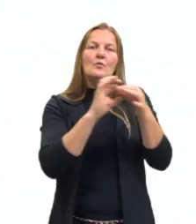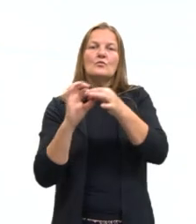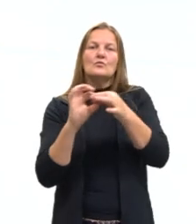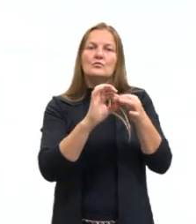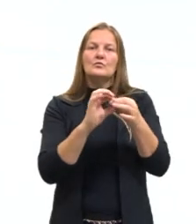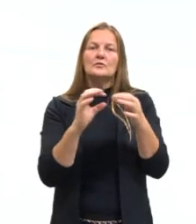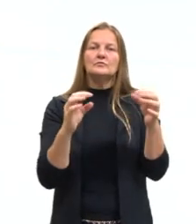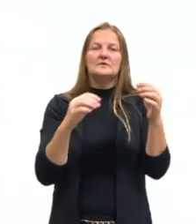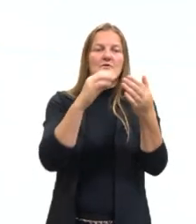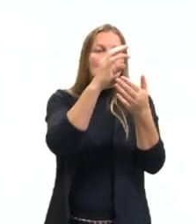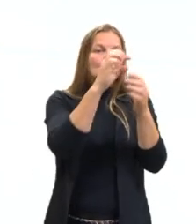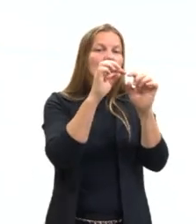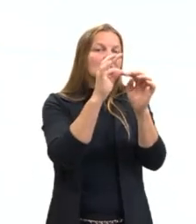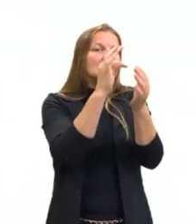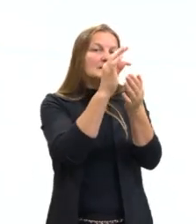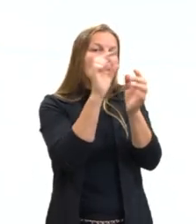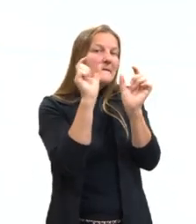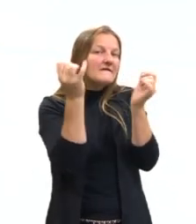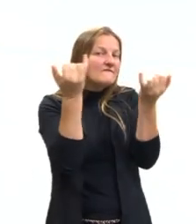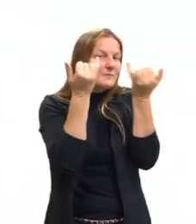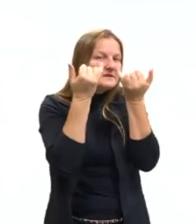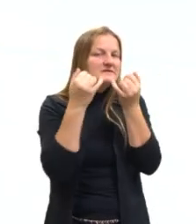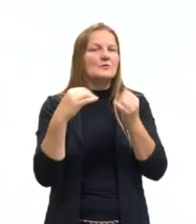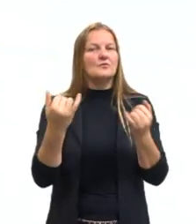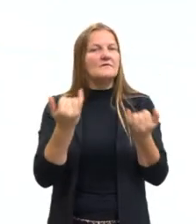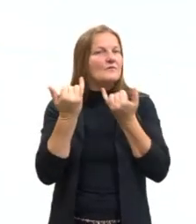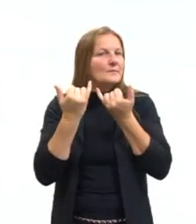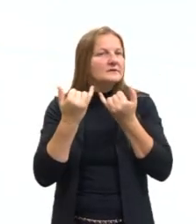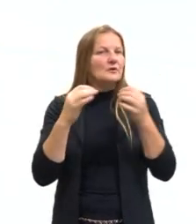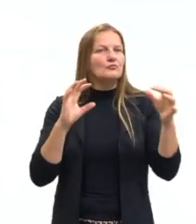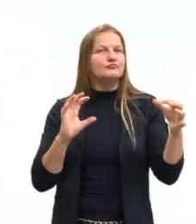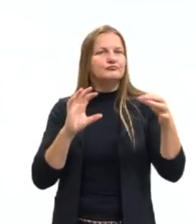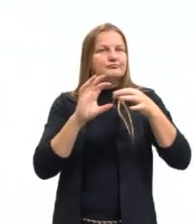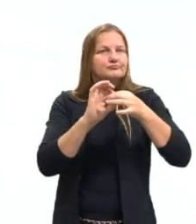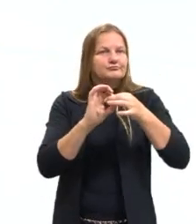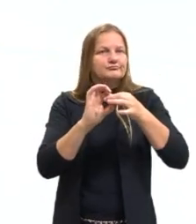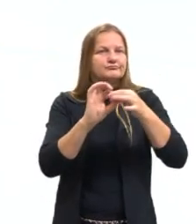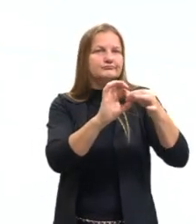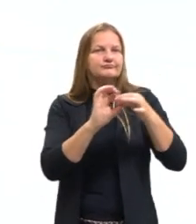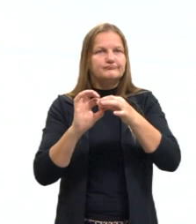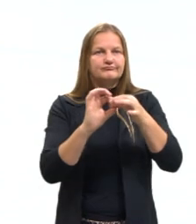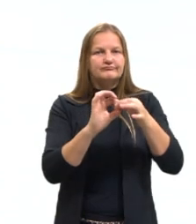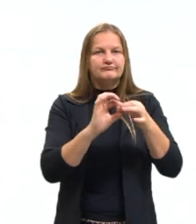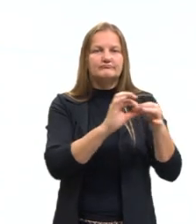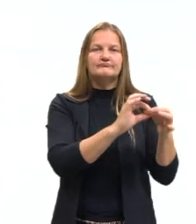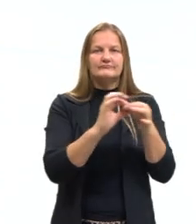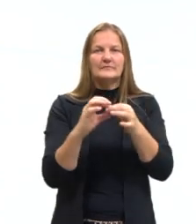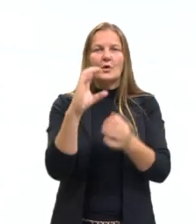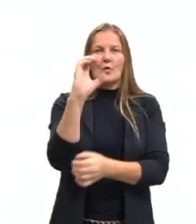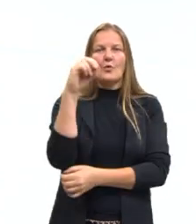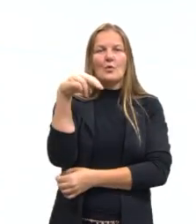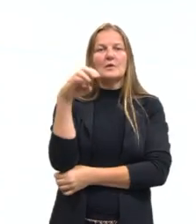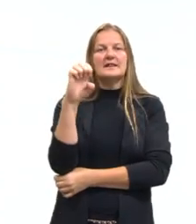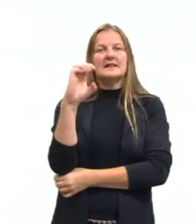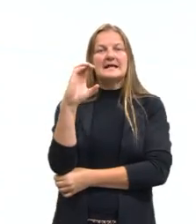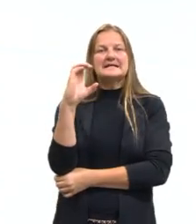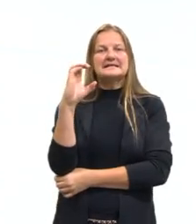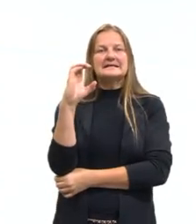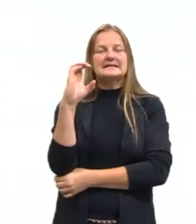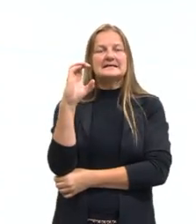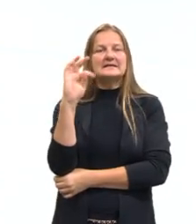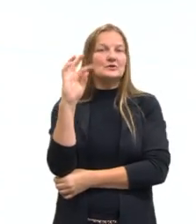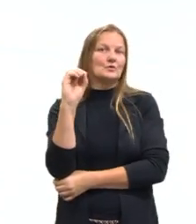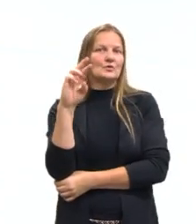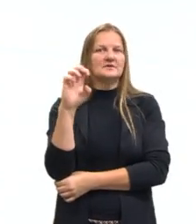esse interligar as informações do texto muito bem e eles existem para isso com essa